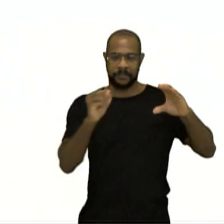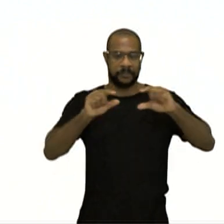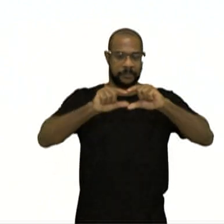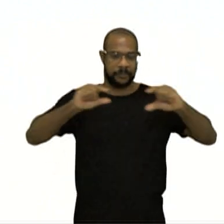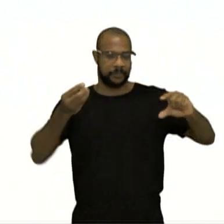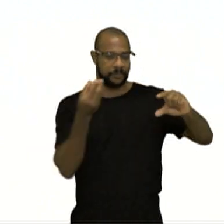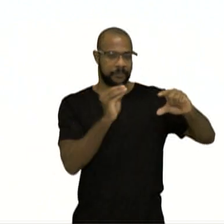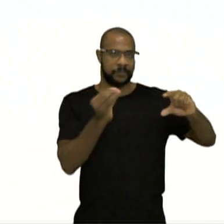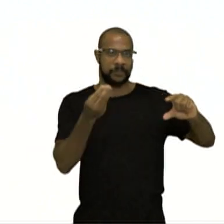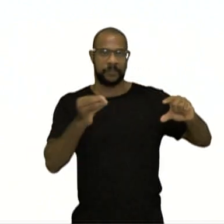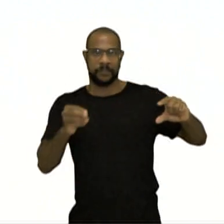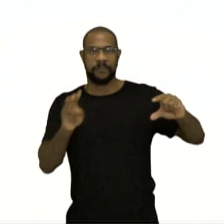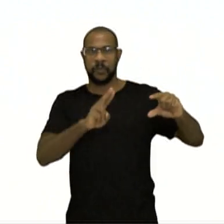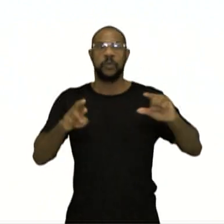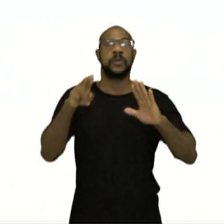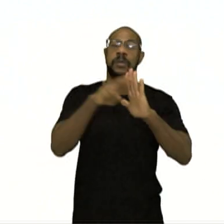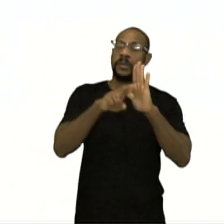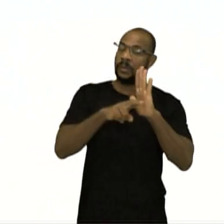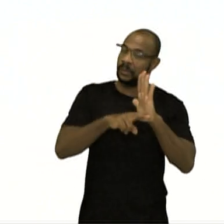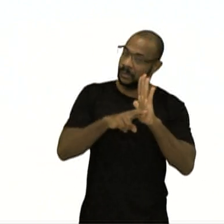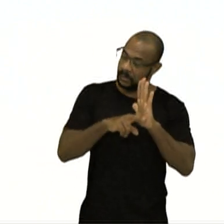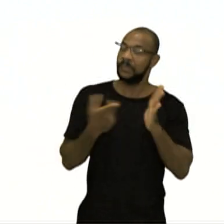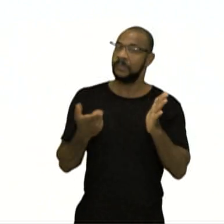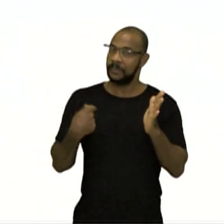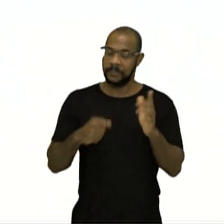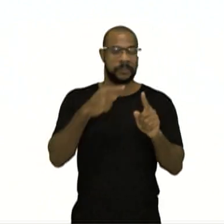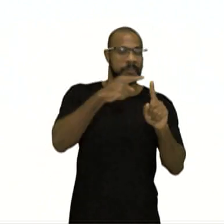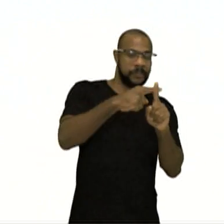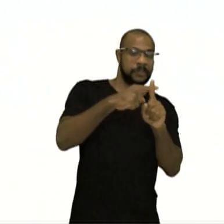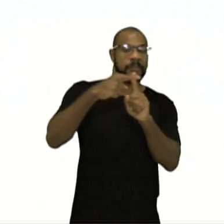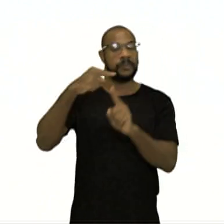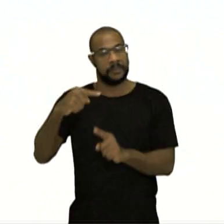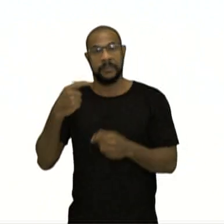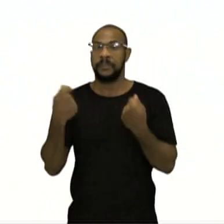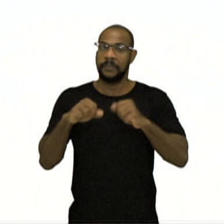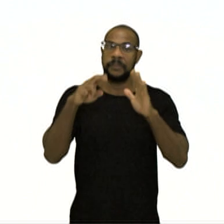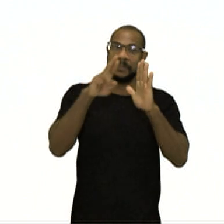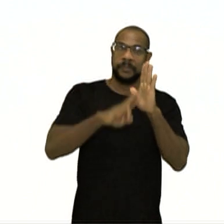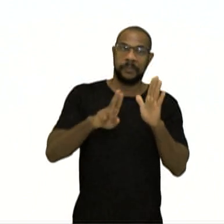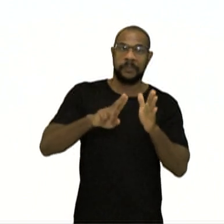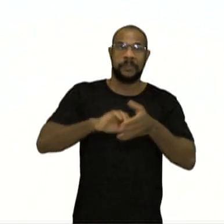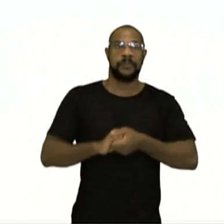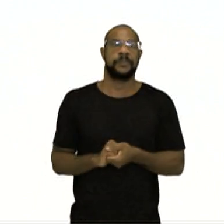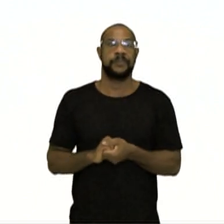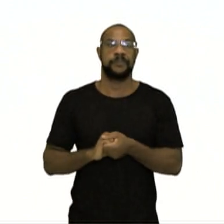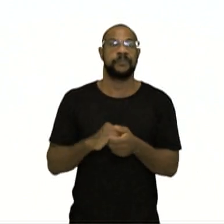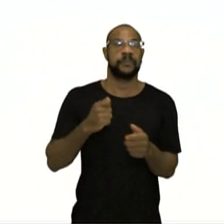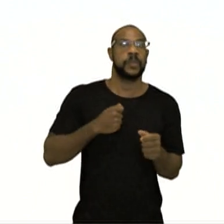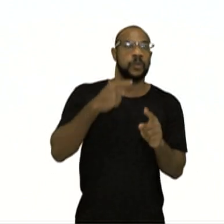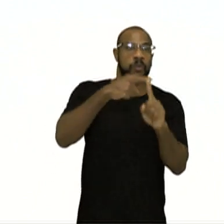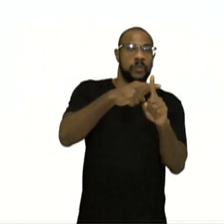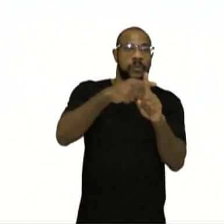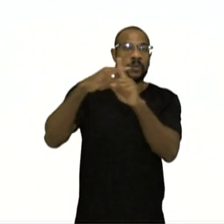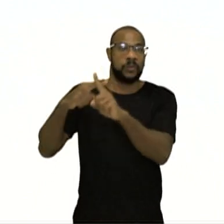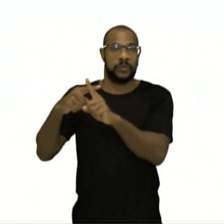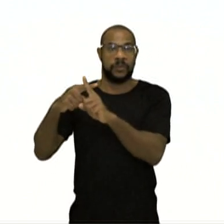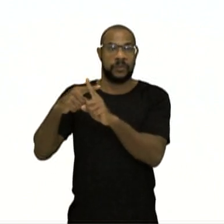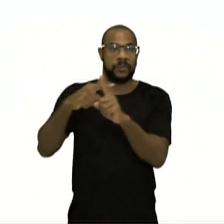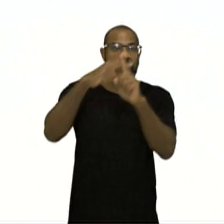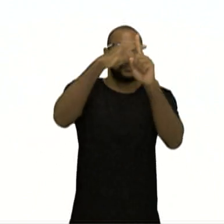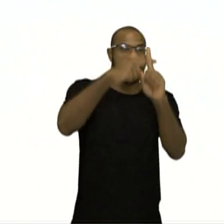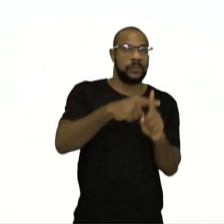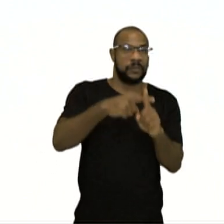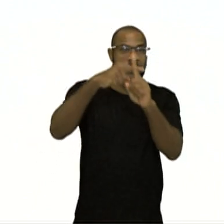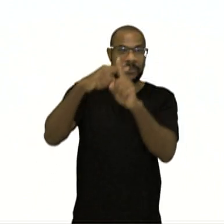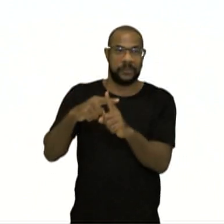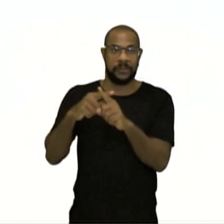expressão, usa as regrinhas e as propriedades que a gente conhece para resolver ela. Então aqui números positivos, a gente pode deixar um do